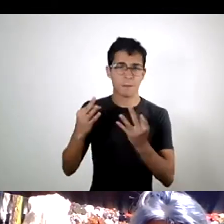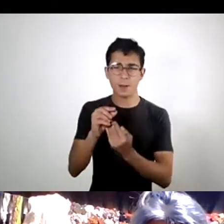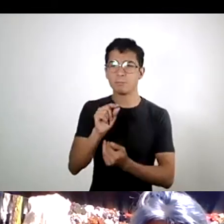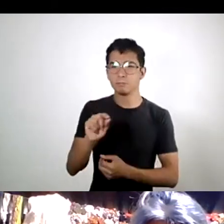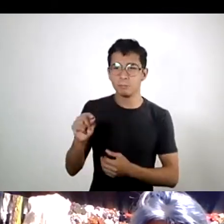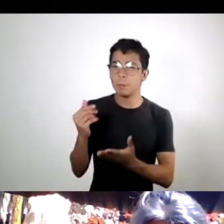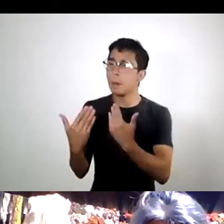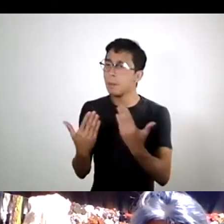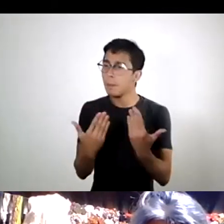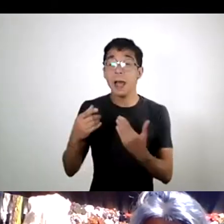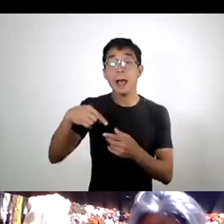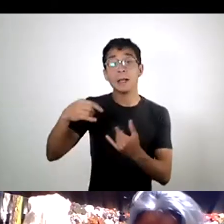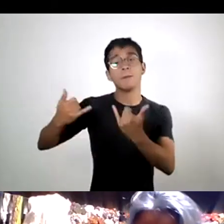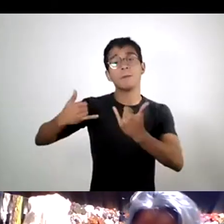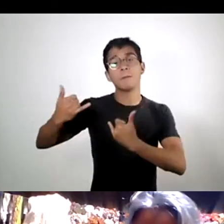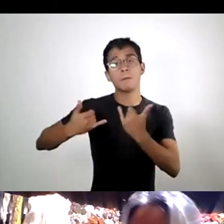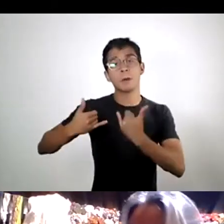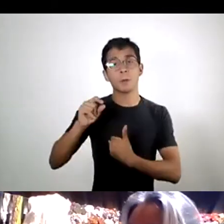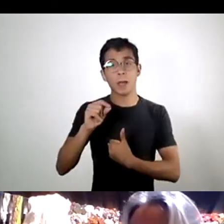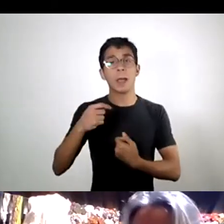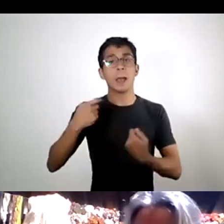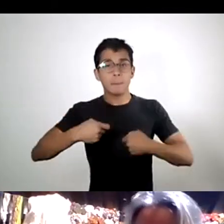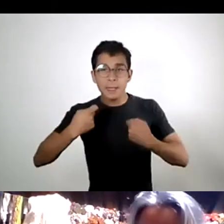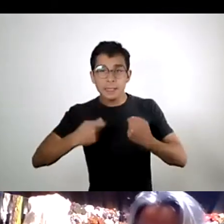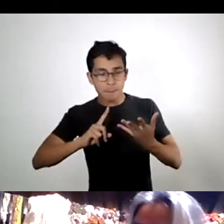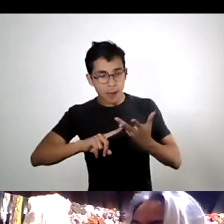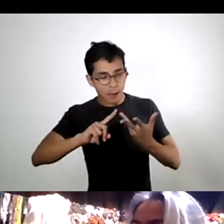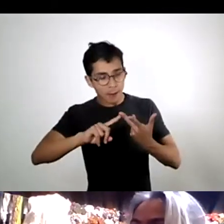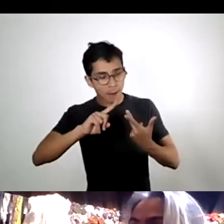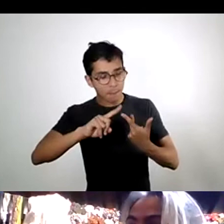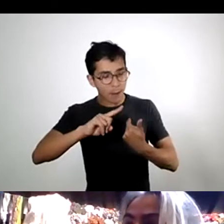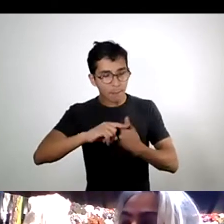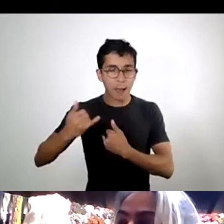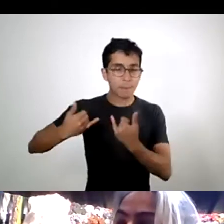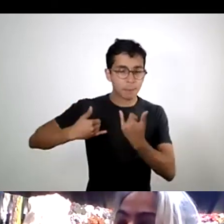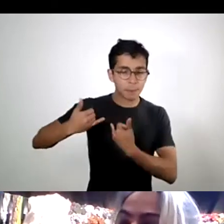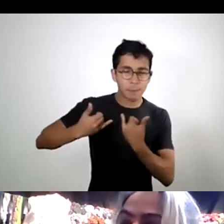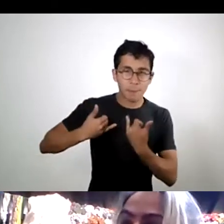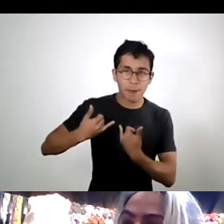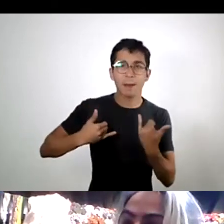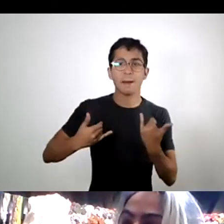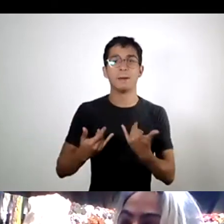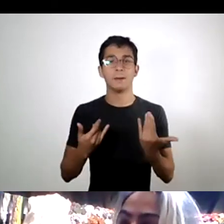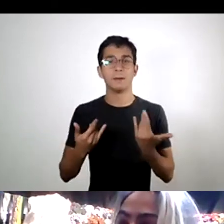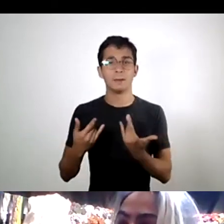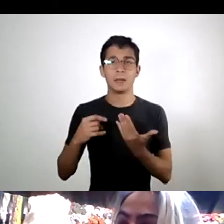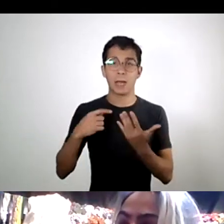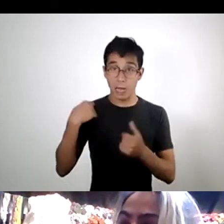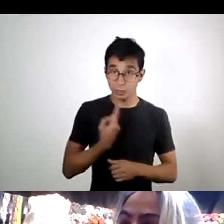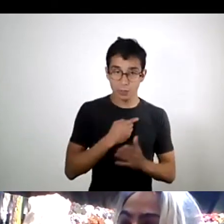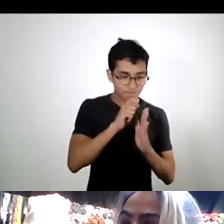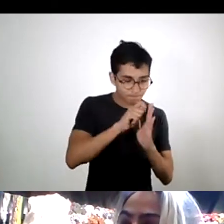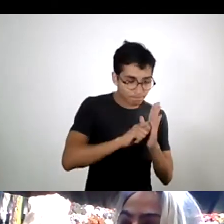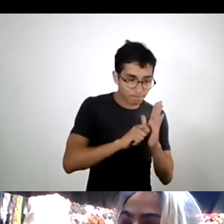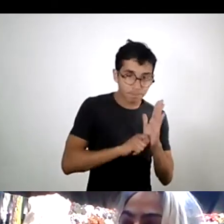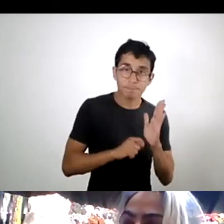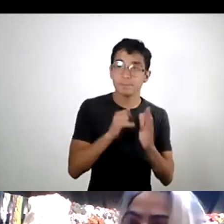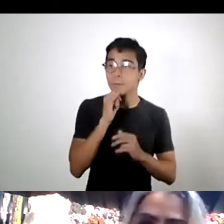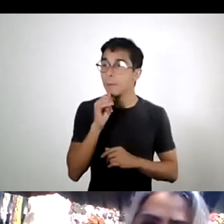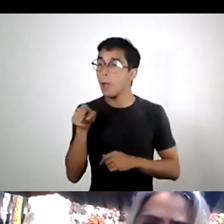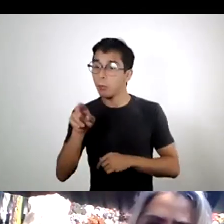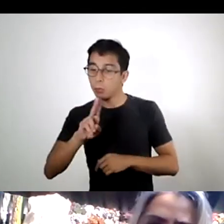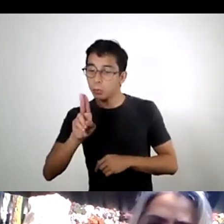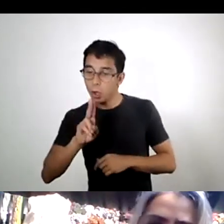acho que precisa aparecer isso aqui, precisa aparecer aquilo lá, esse nome aqui, né? Então,